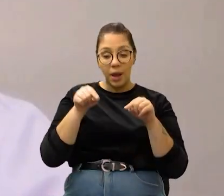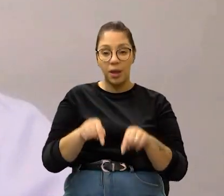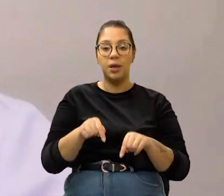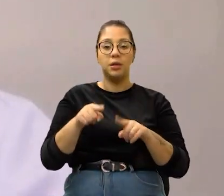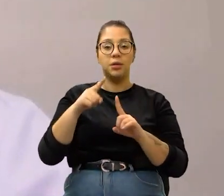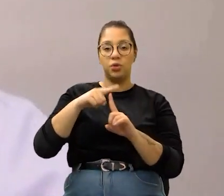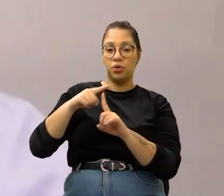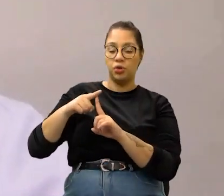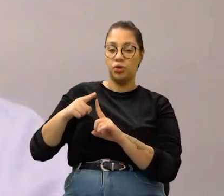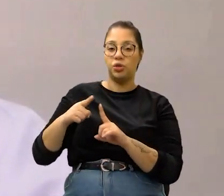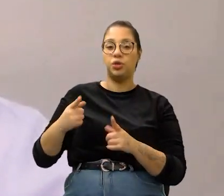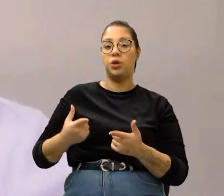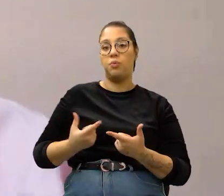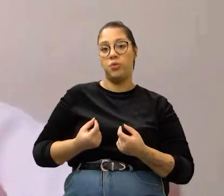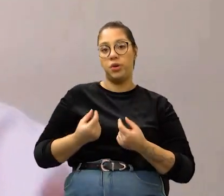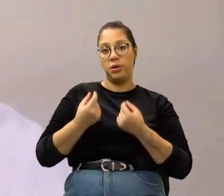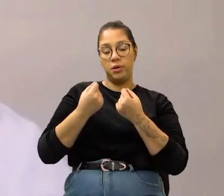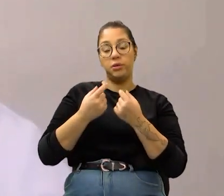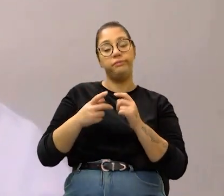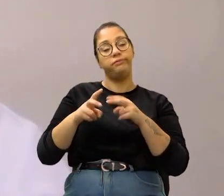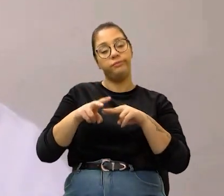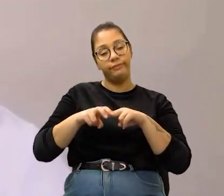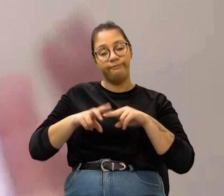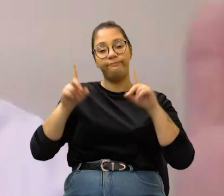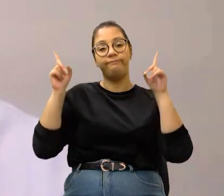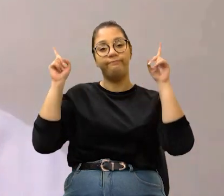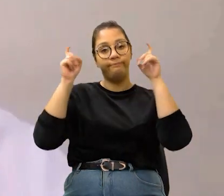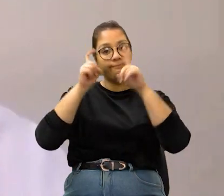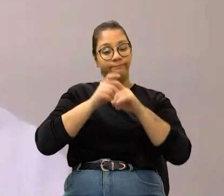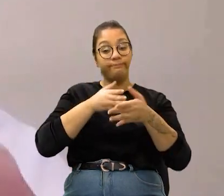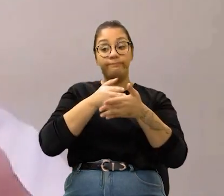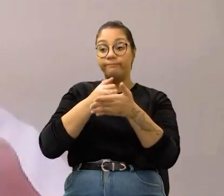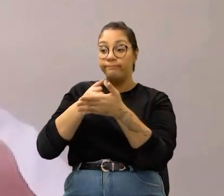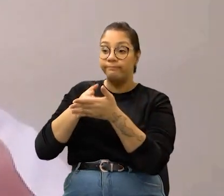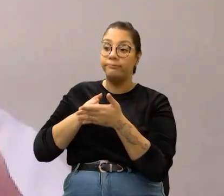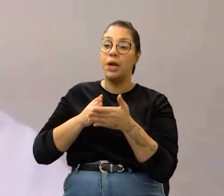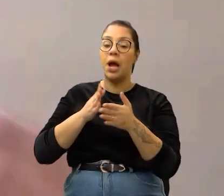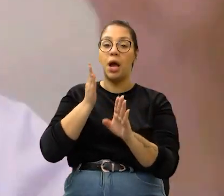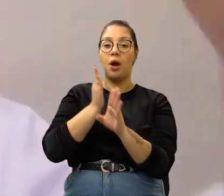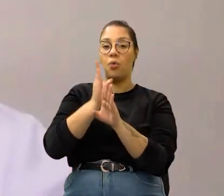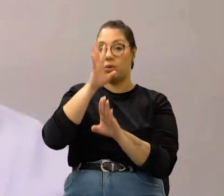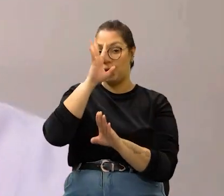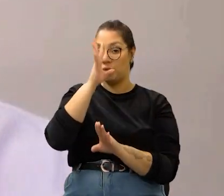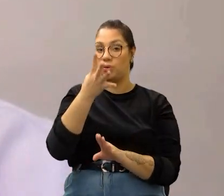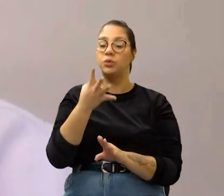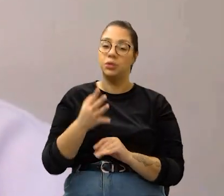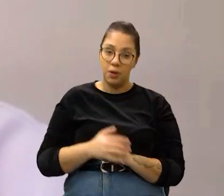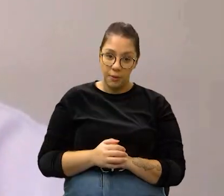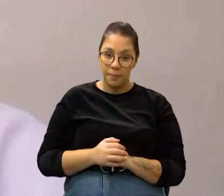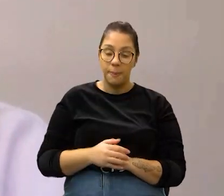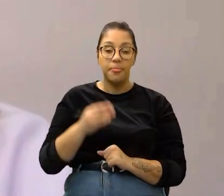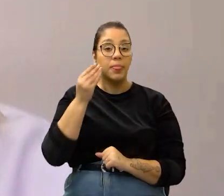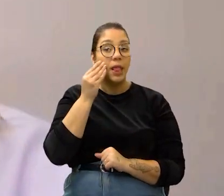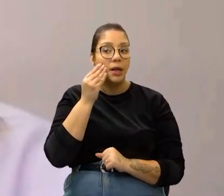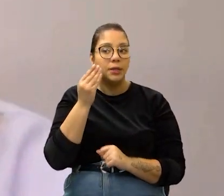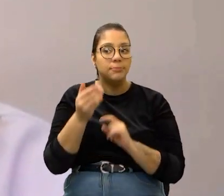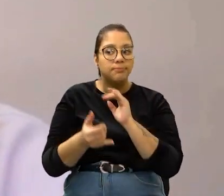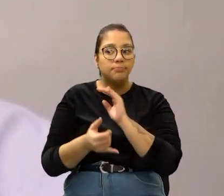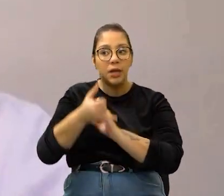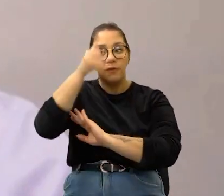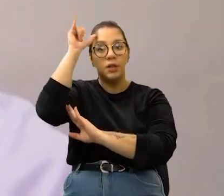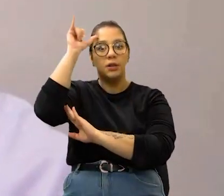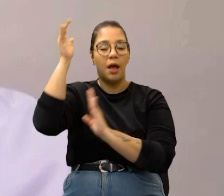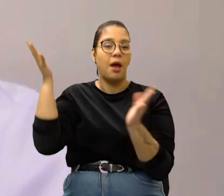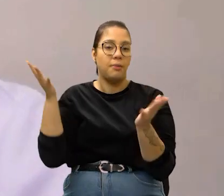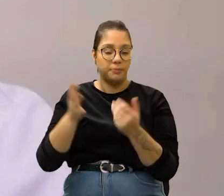de tumor. Por isso, talvez, a dificuldade de encontrarmos uma solução para fazer uma